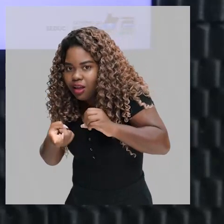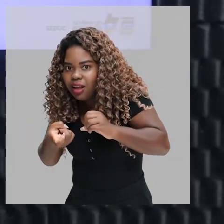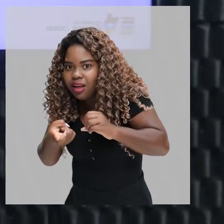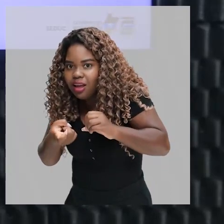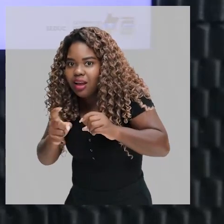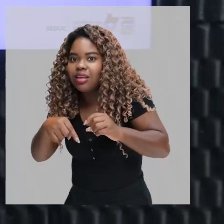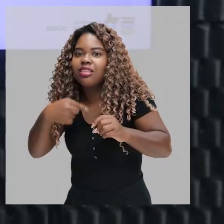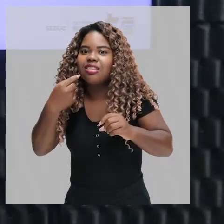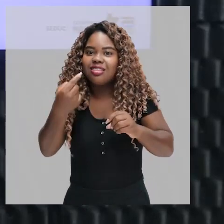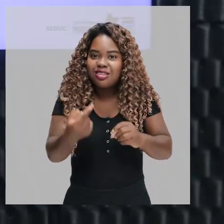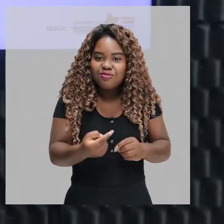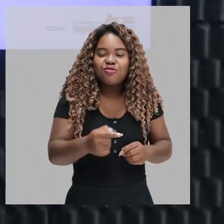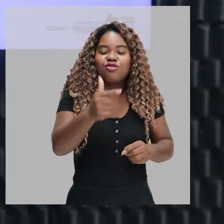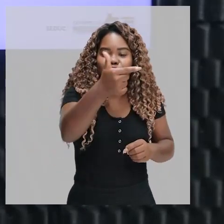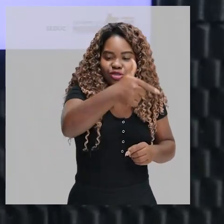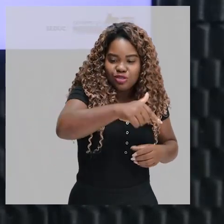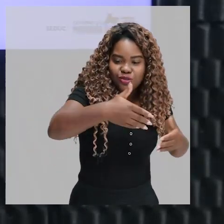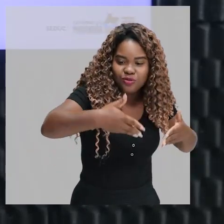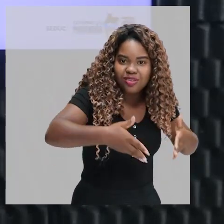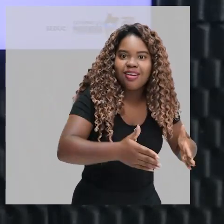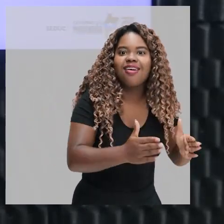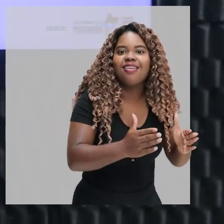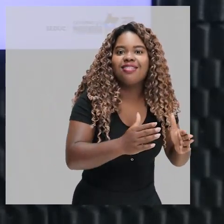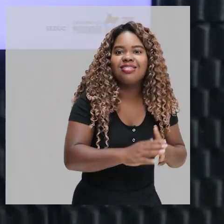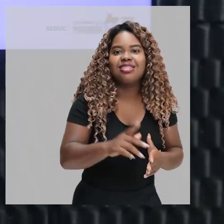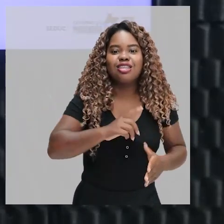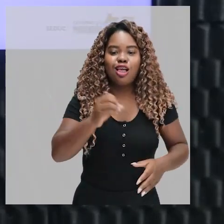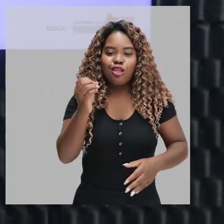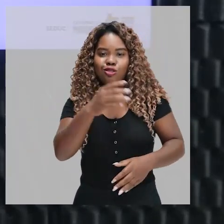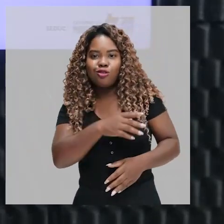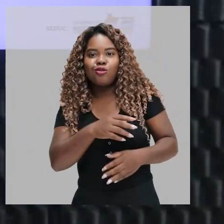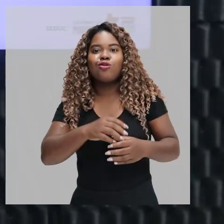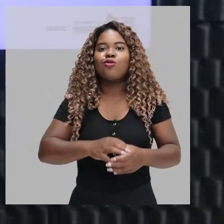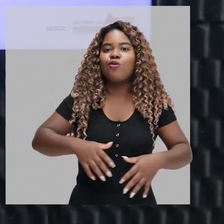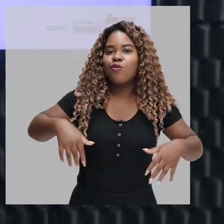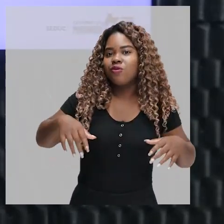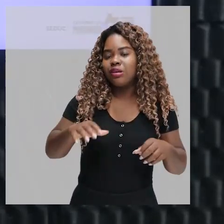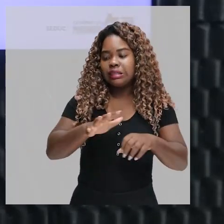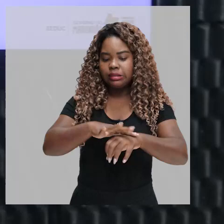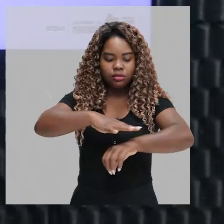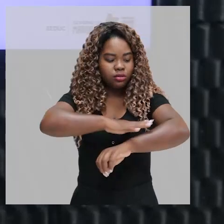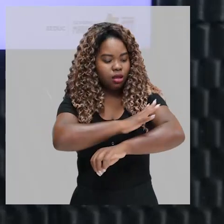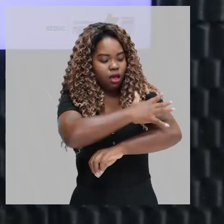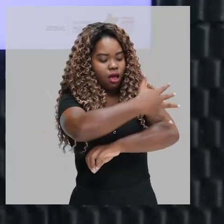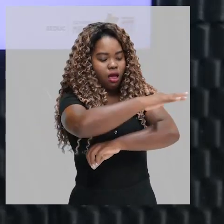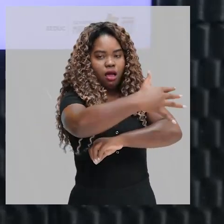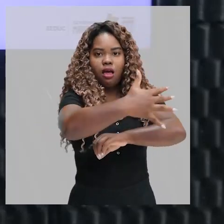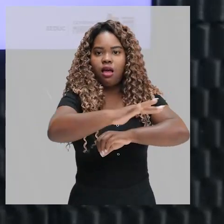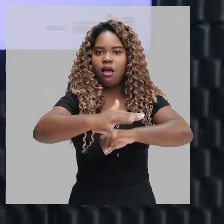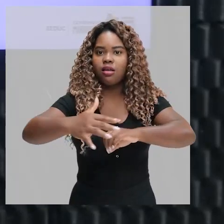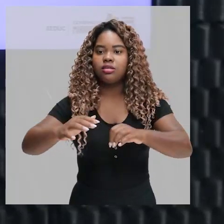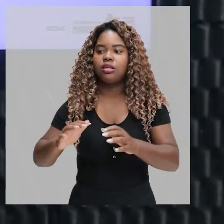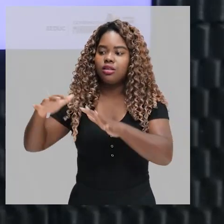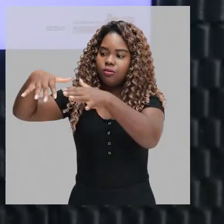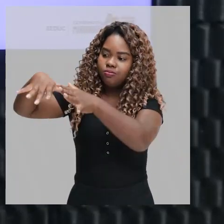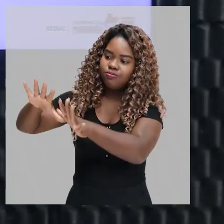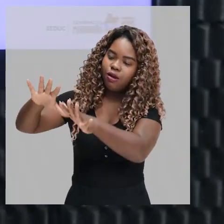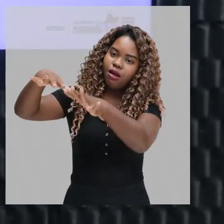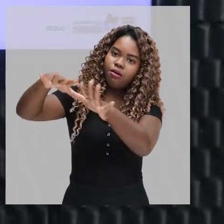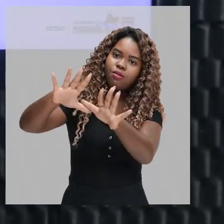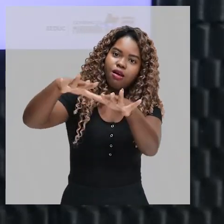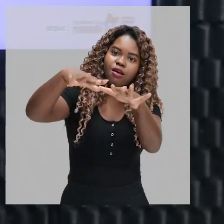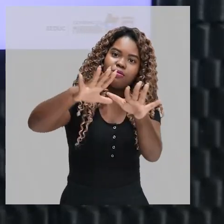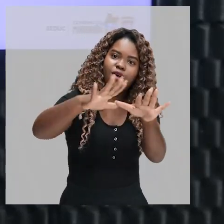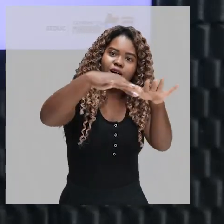algum tempo nasce tudo novo nascem novas garras novas penas e novo bico aí ela dá uma um voo né